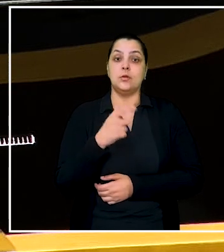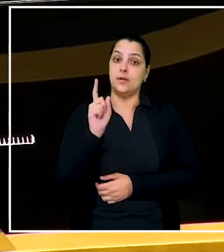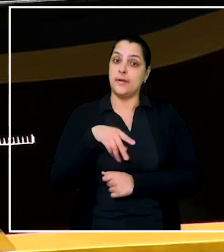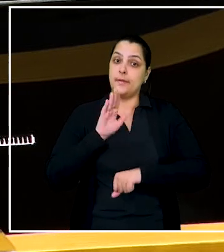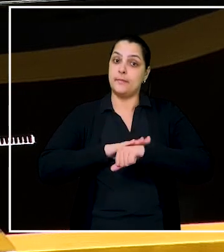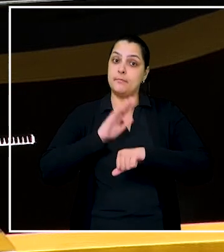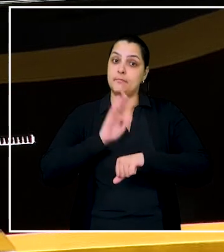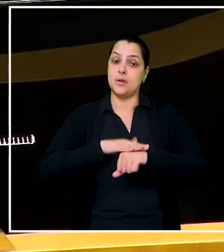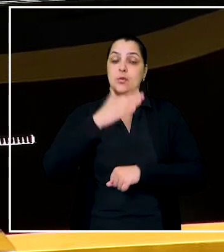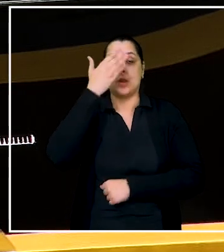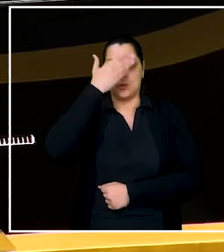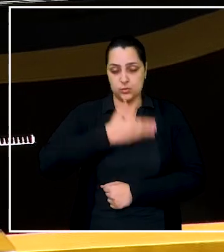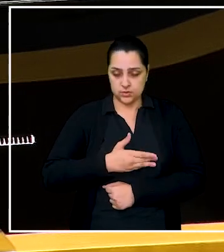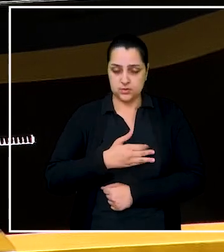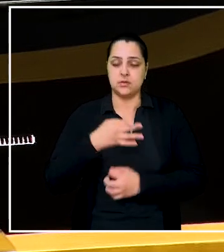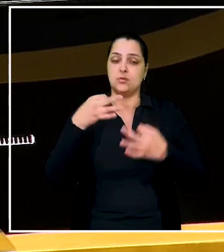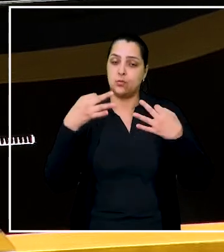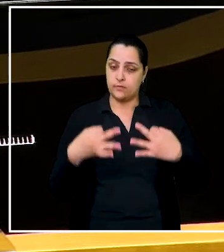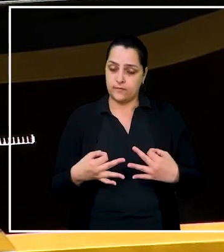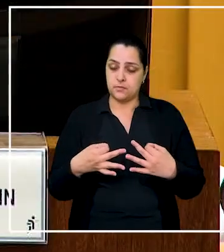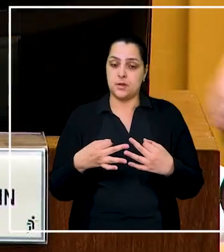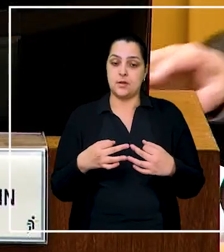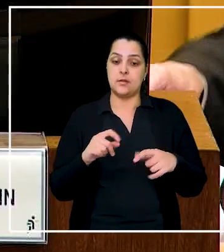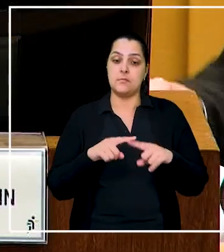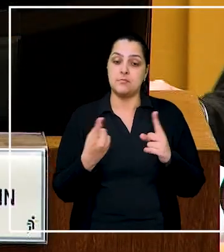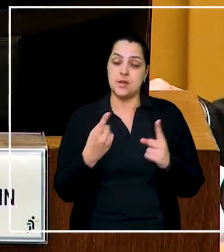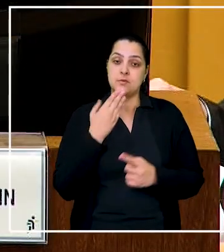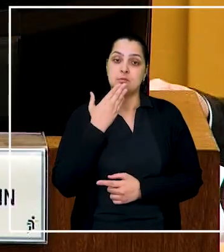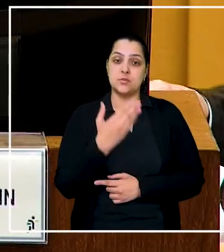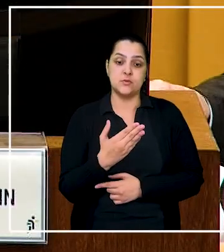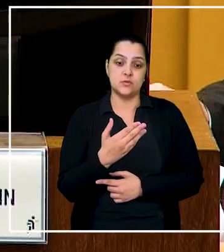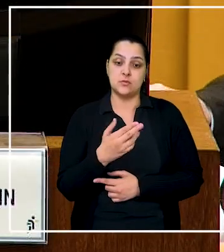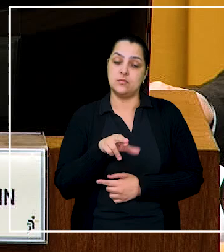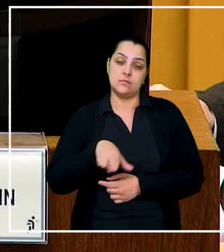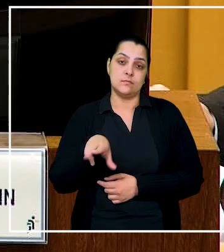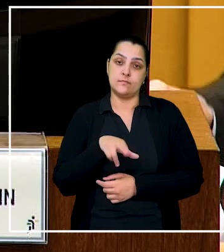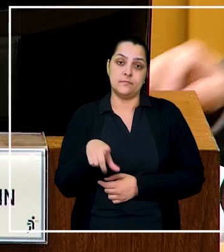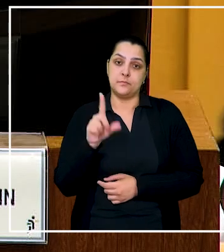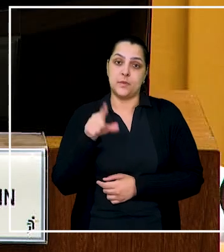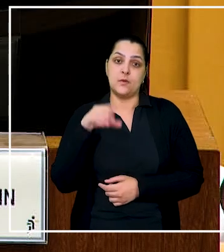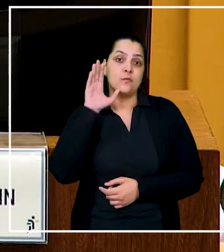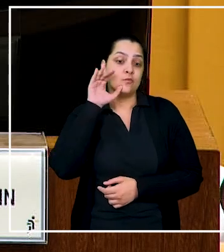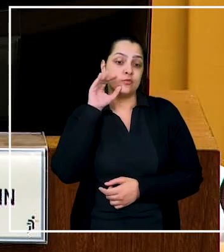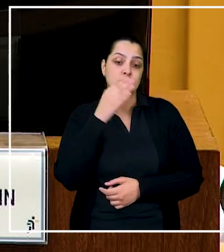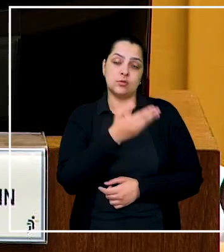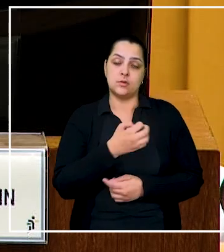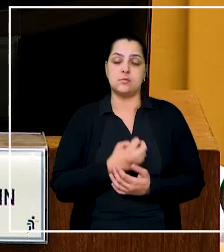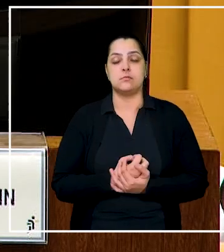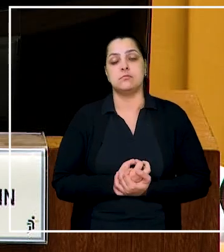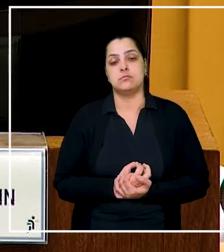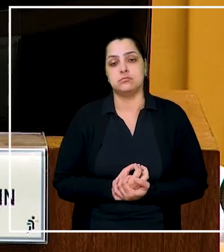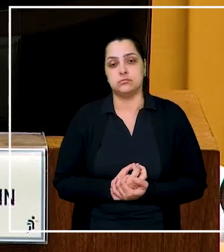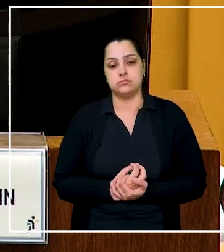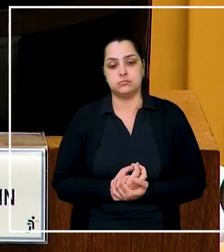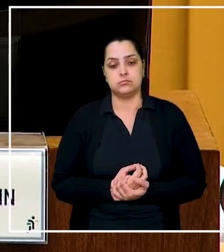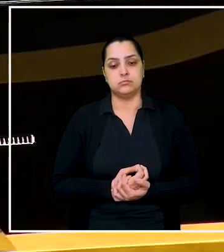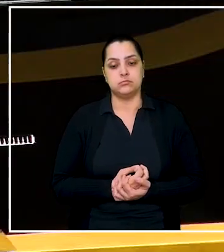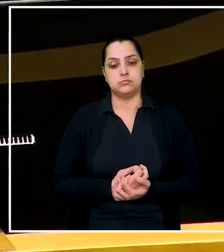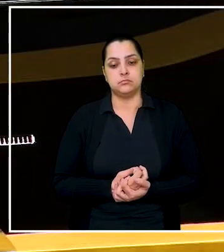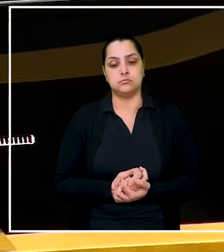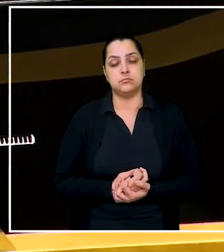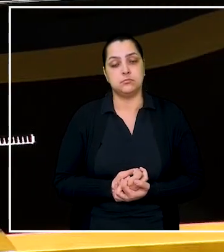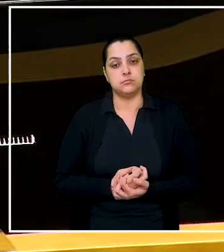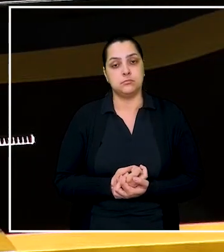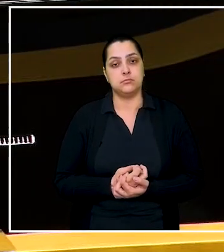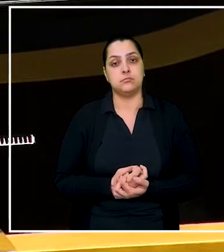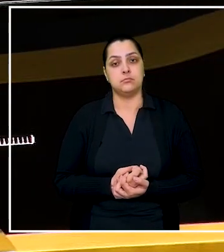condutas discriminatórias tenham sido reconhecidas e confirmadas, a solicitação não foi feita pelo empregado na reclamação trabalhista.